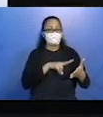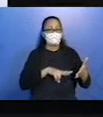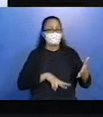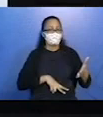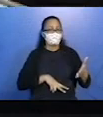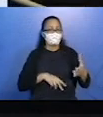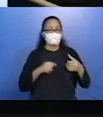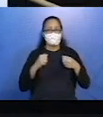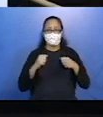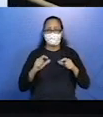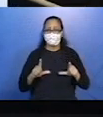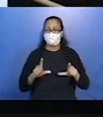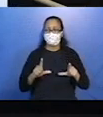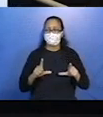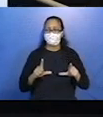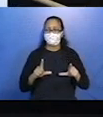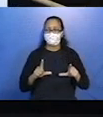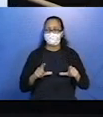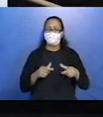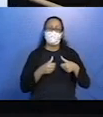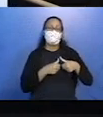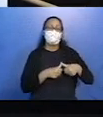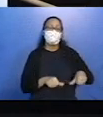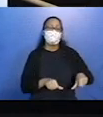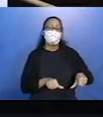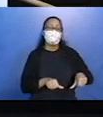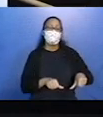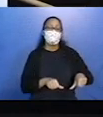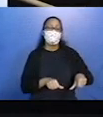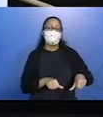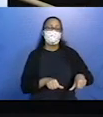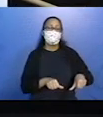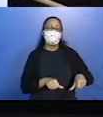verbo de ação. Aham. E estar?